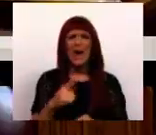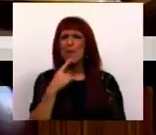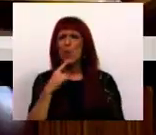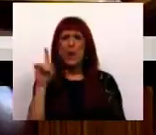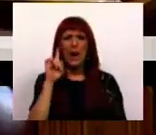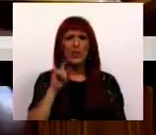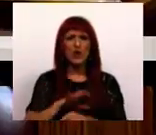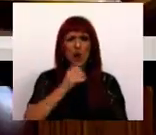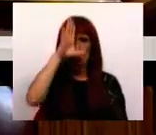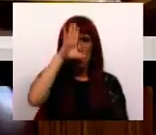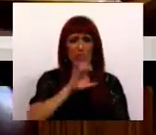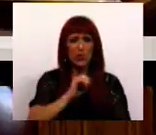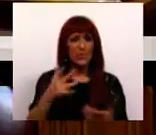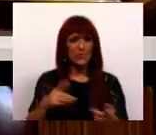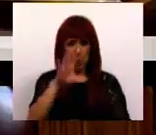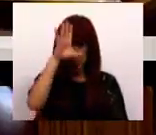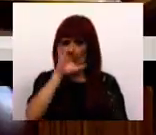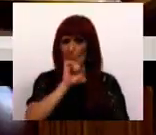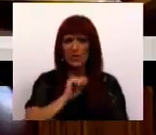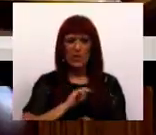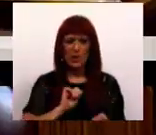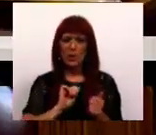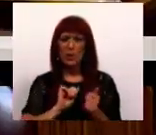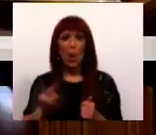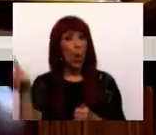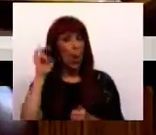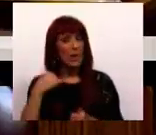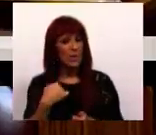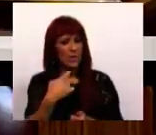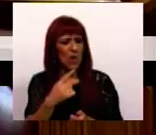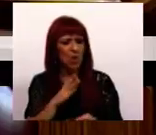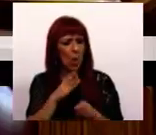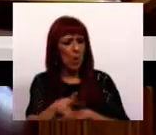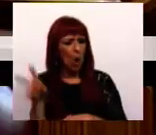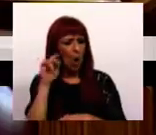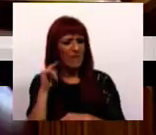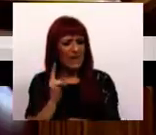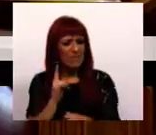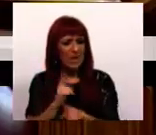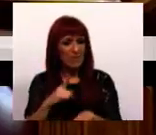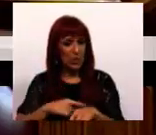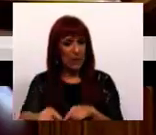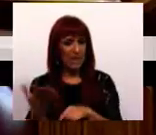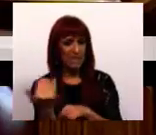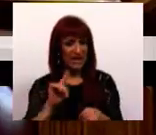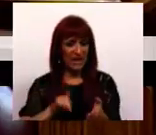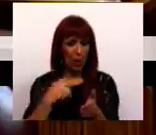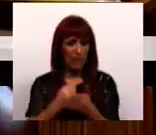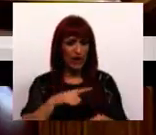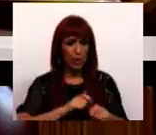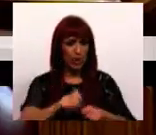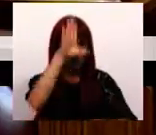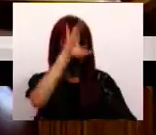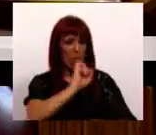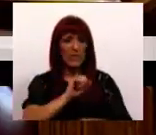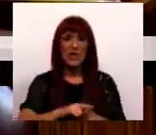muito importante, Sr. Primeiro-Ministro, que o Governo nos ouça, nos continua a ouvir neste tempo que falta até ao final da